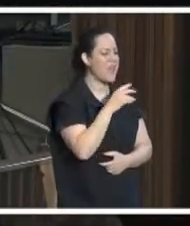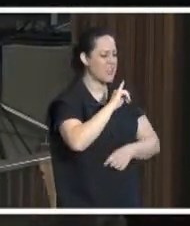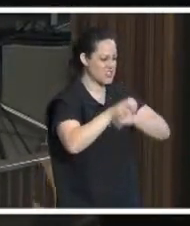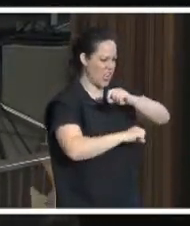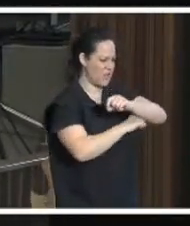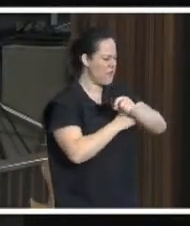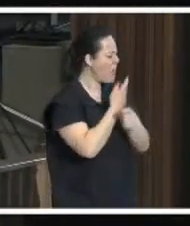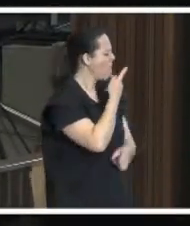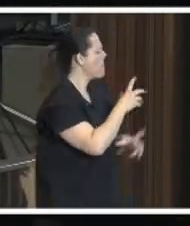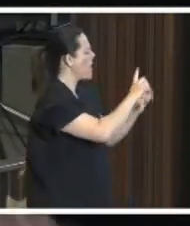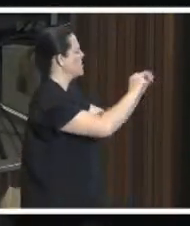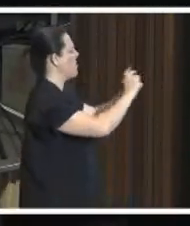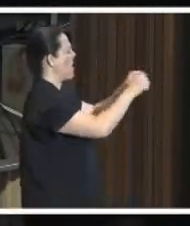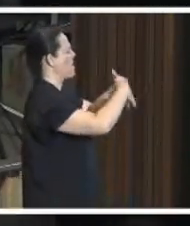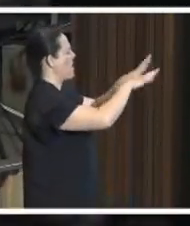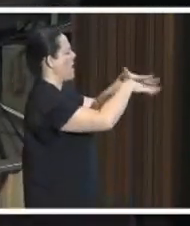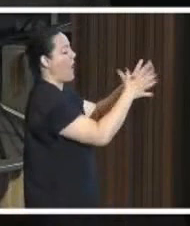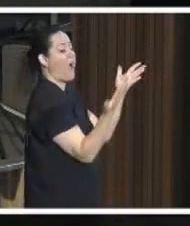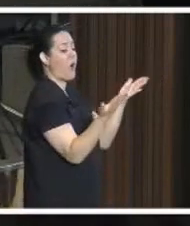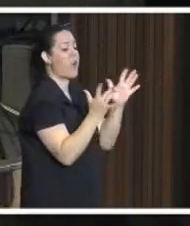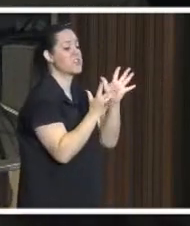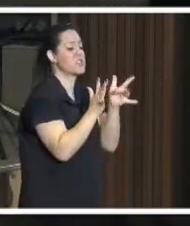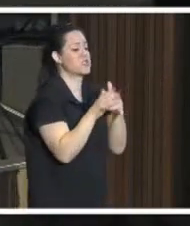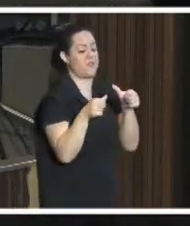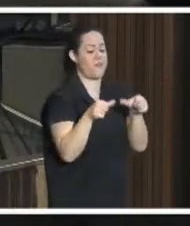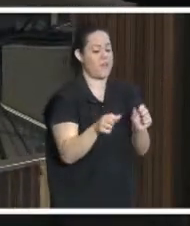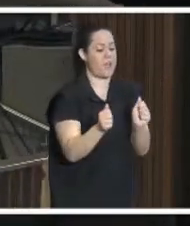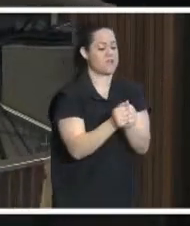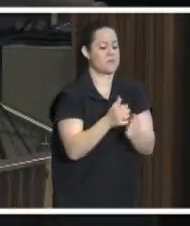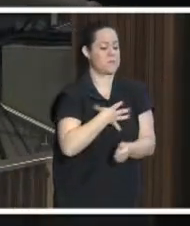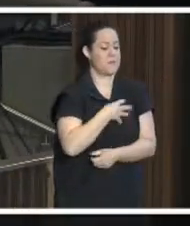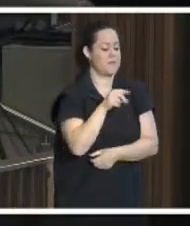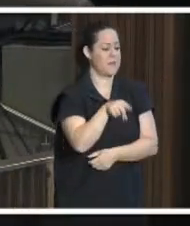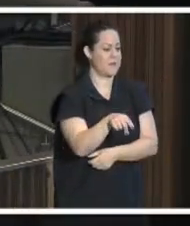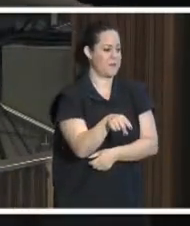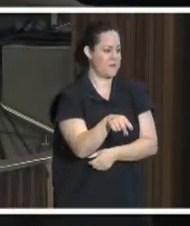aqui, porque agora Jesus vai ficar aqui com a minha filha.